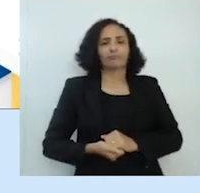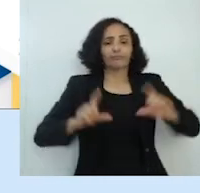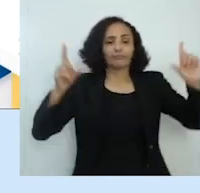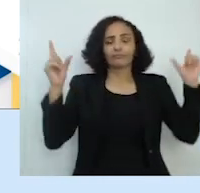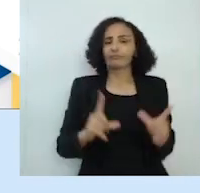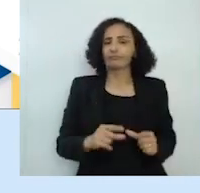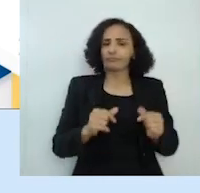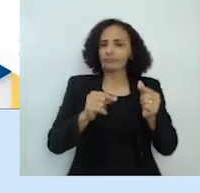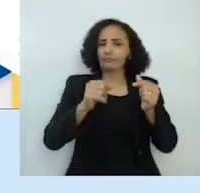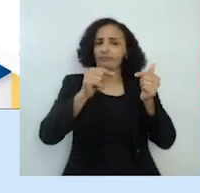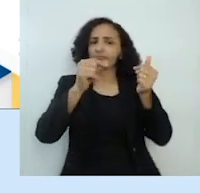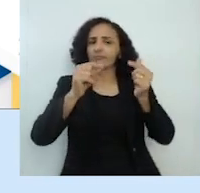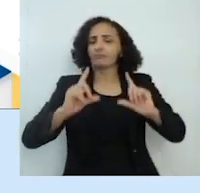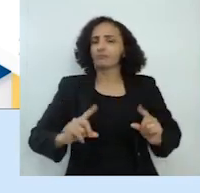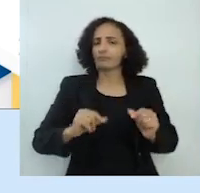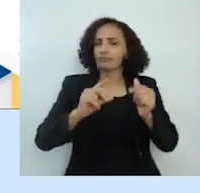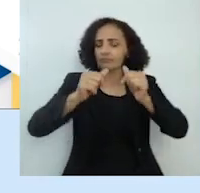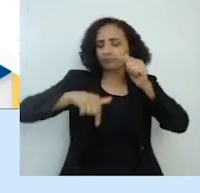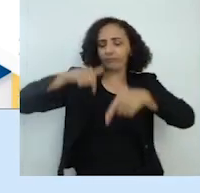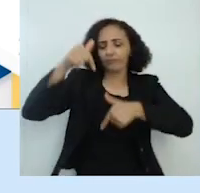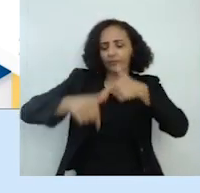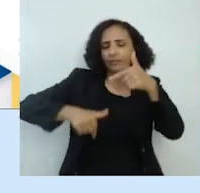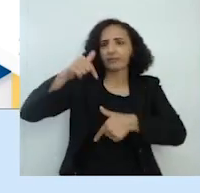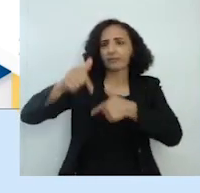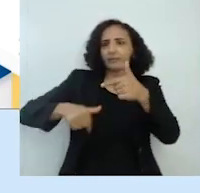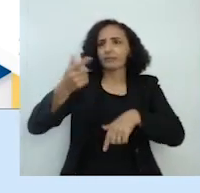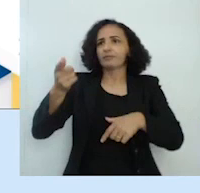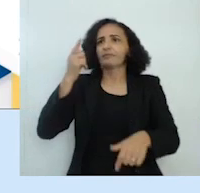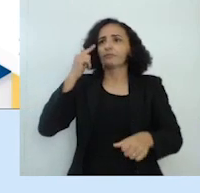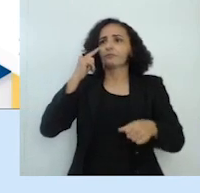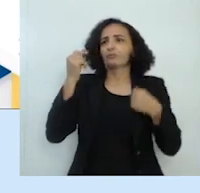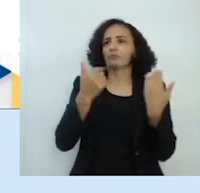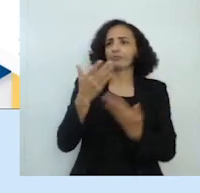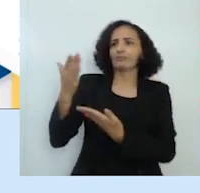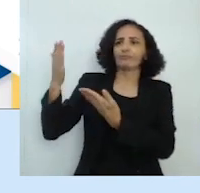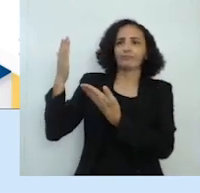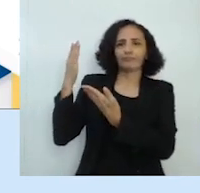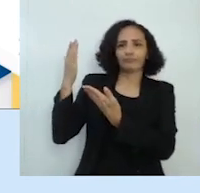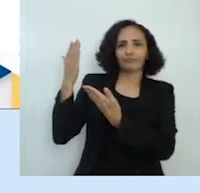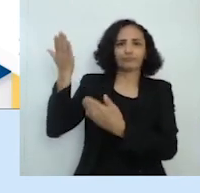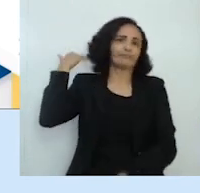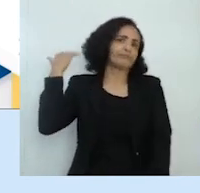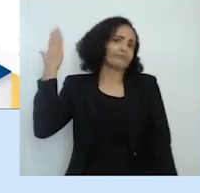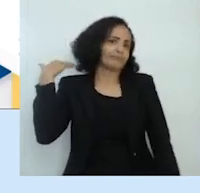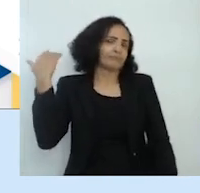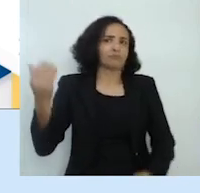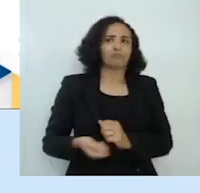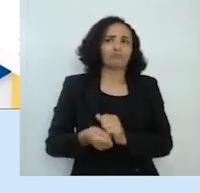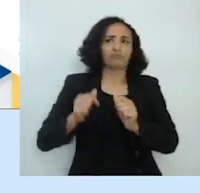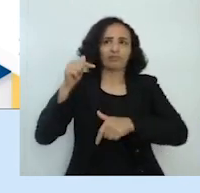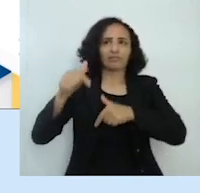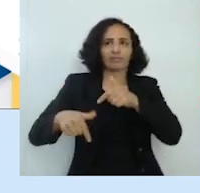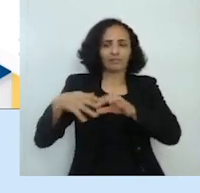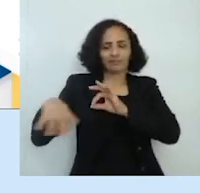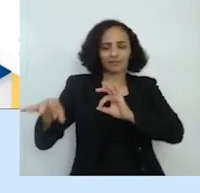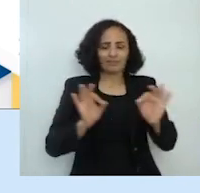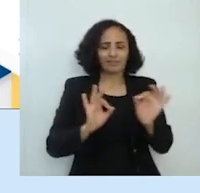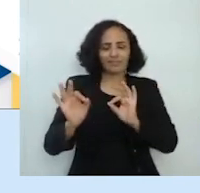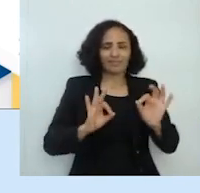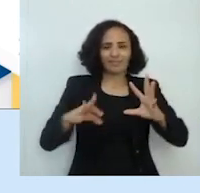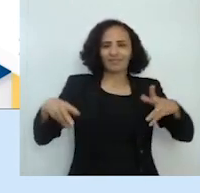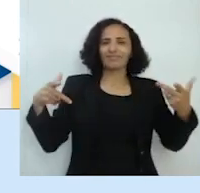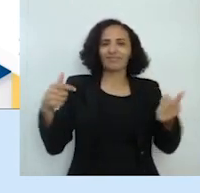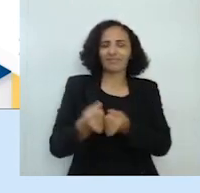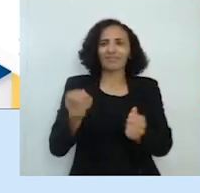Capitalismo, trabalho. Mais uma vez uma foto de Charlie Chaplin no tempo moderno. O bichinho lá tá apertando os parafusinhos.